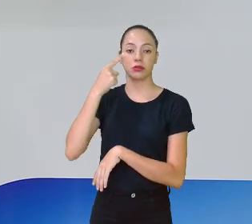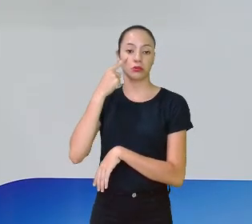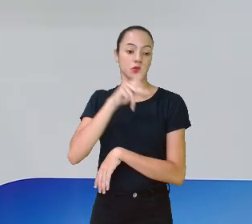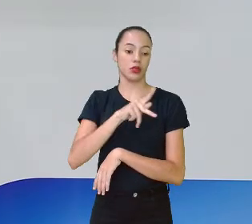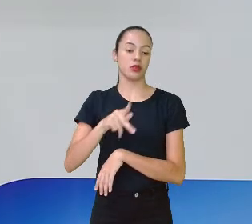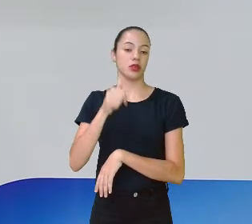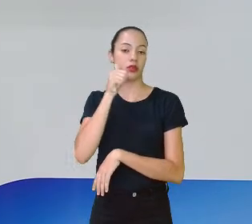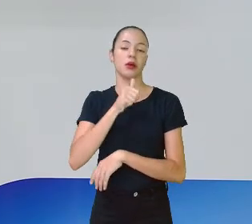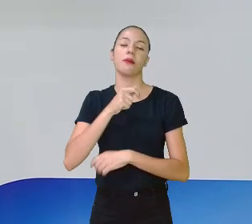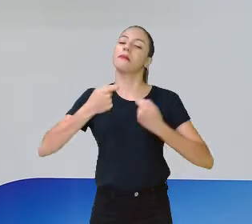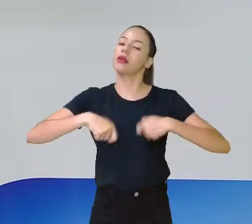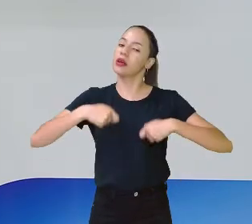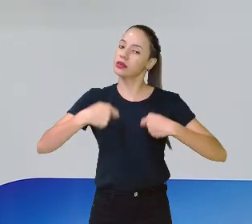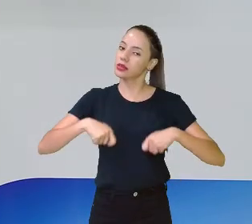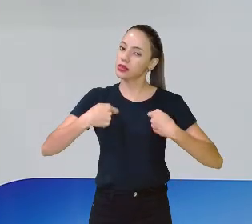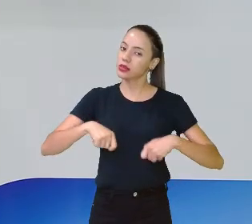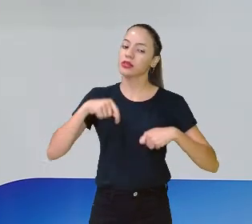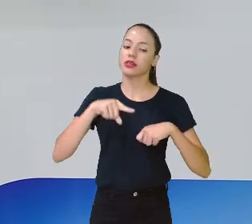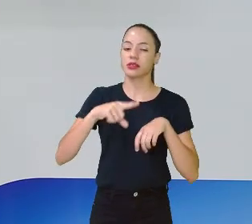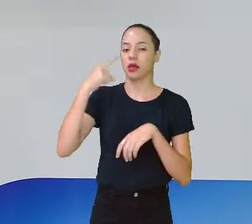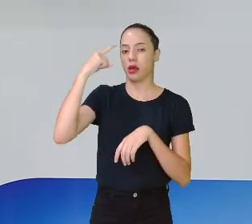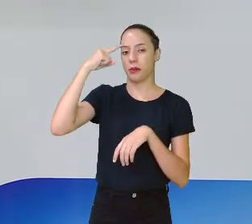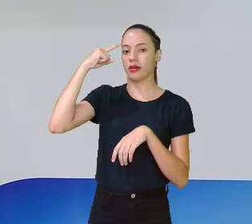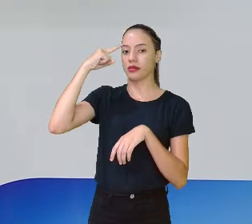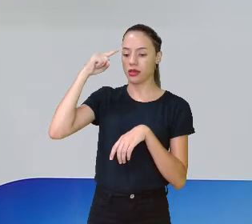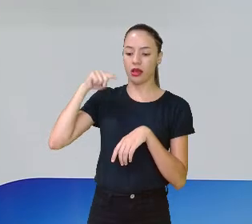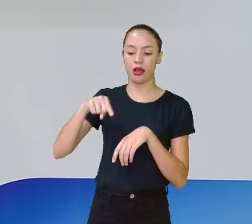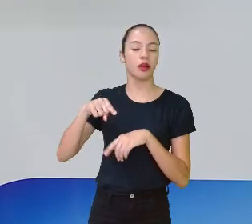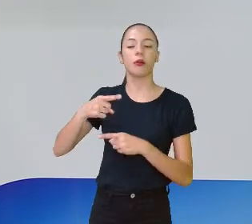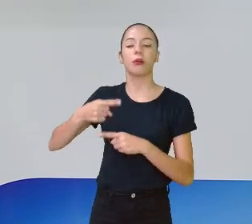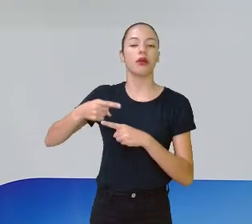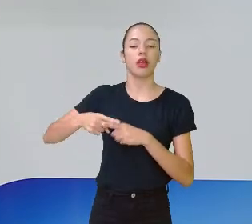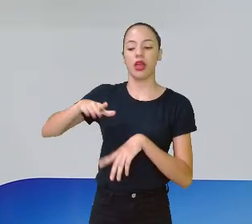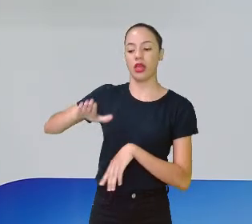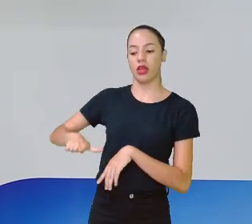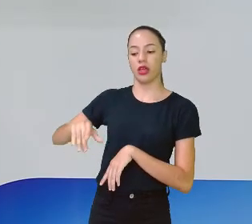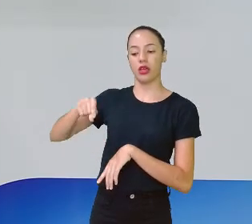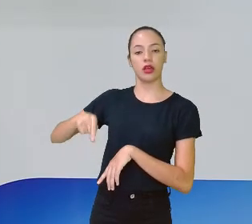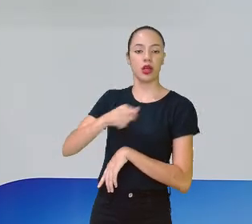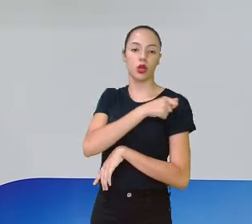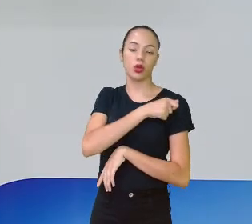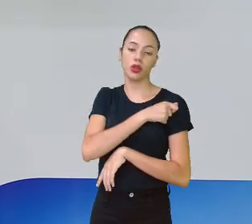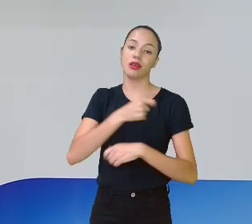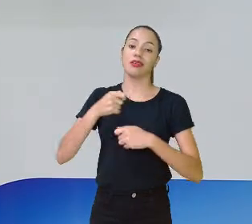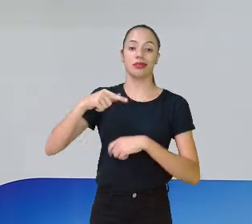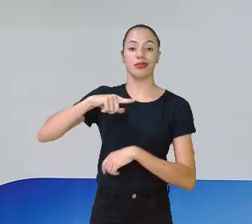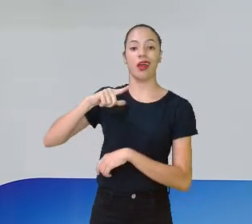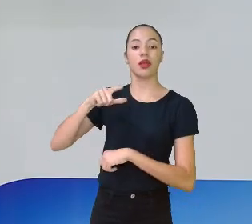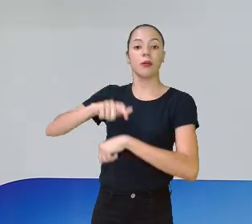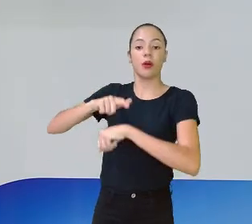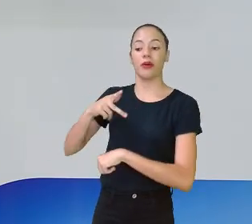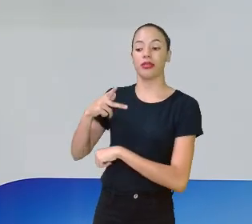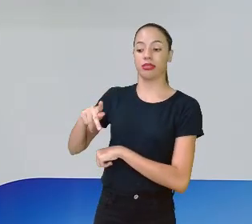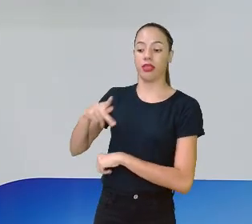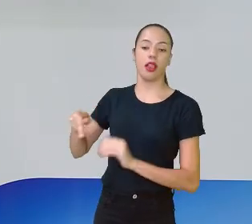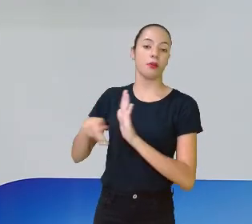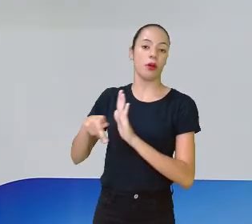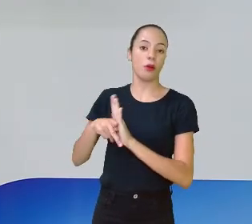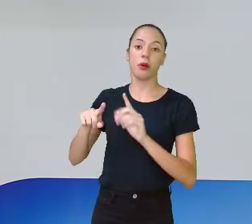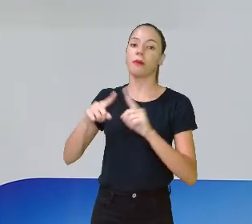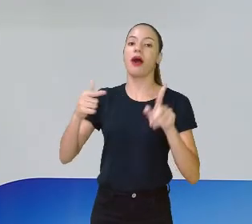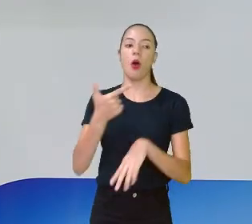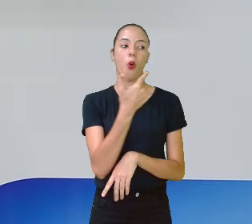ela precisa considerar para que o estudante entenda que ele tem um momento dele, mas o outro também tem.